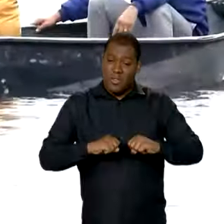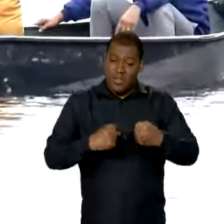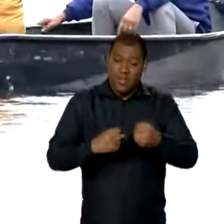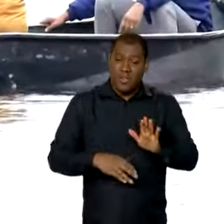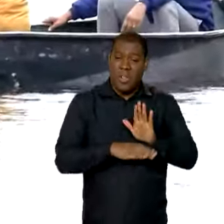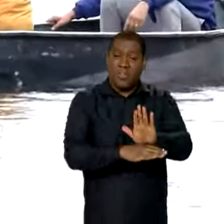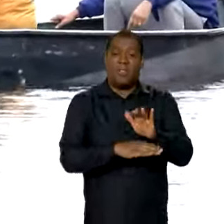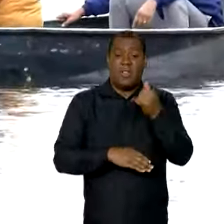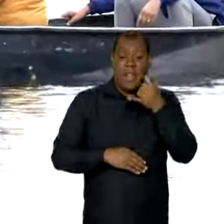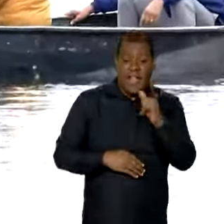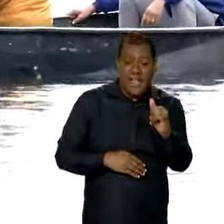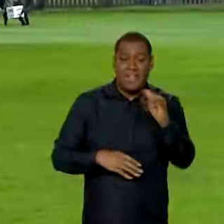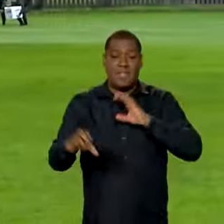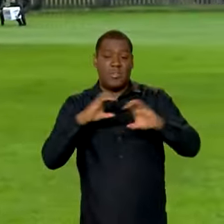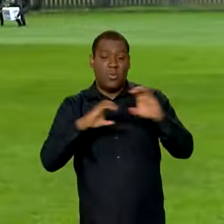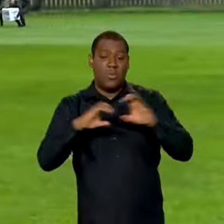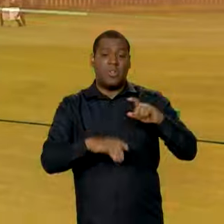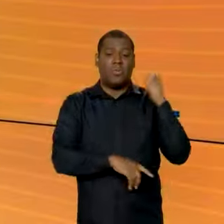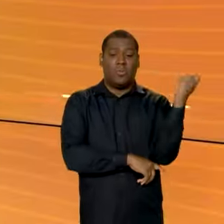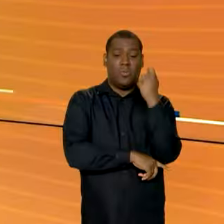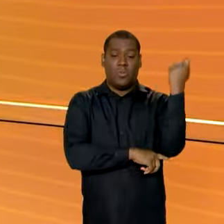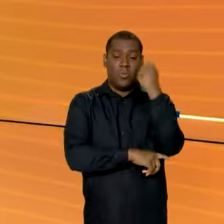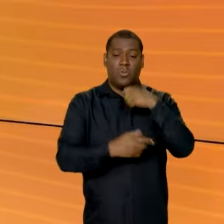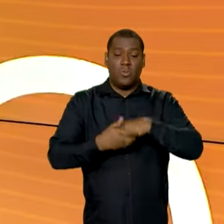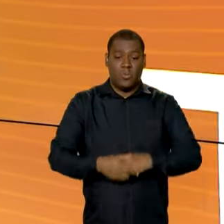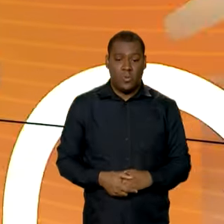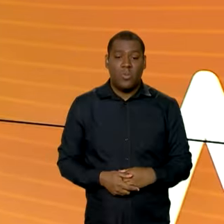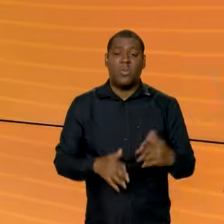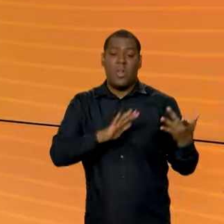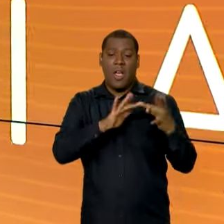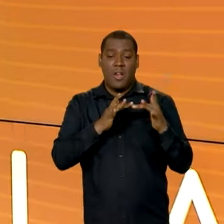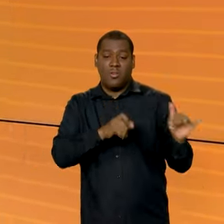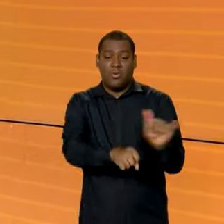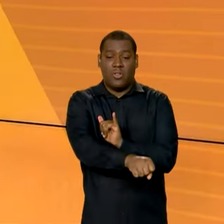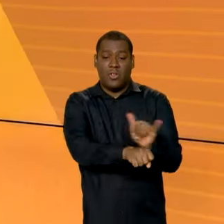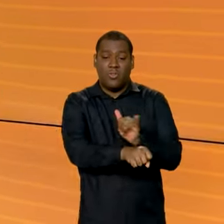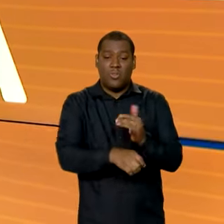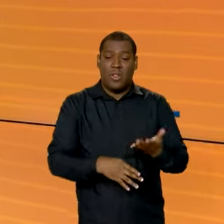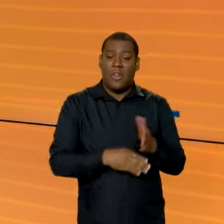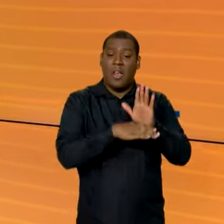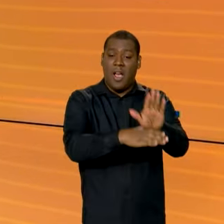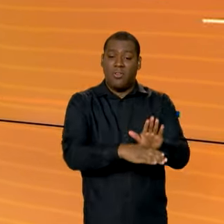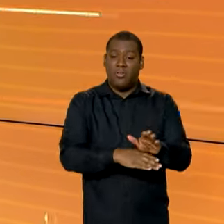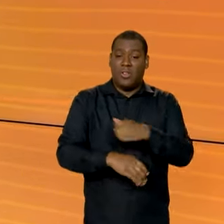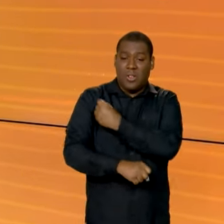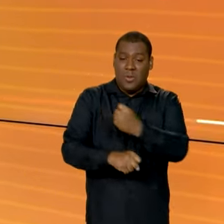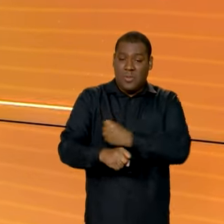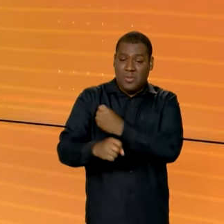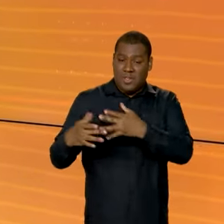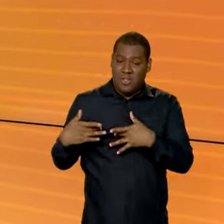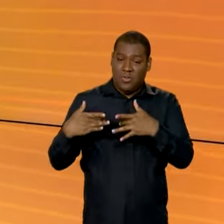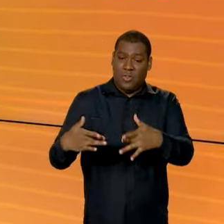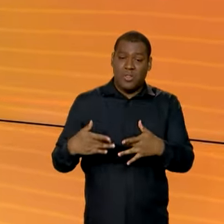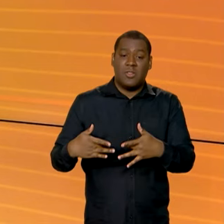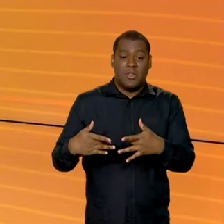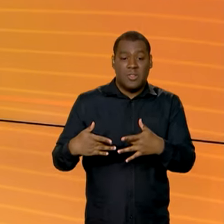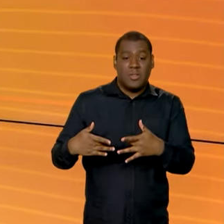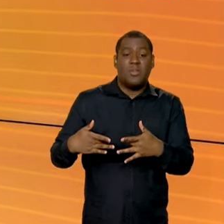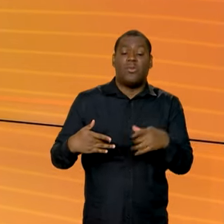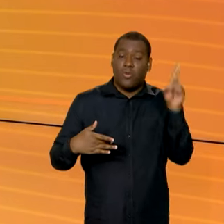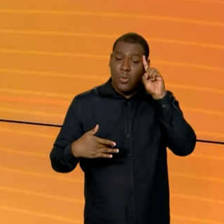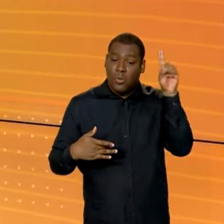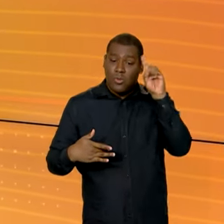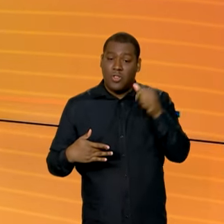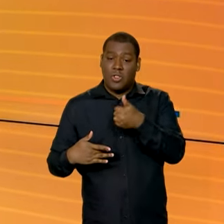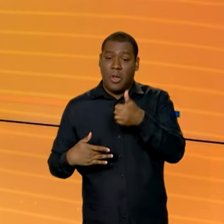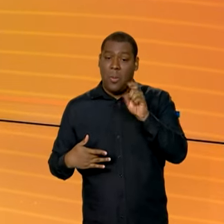elétrica e a comunicação no Rio Grande do Sul e as ações para abastecer as cozinhas solidárias que oferecem mais de 1.000 refeições por